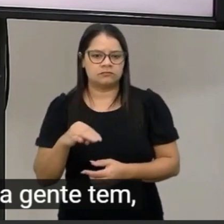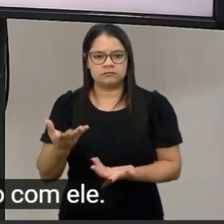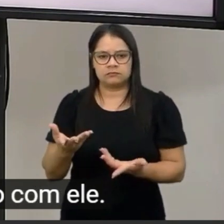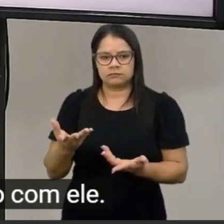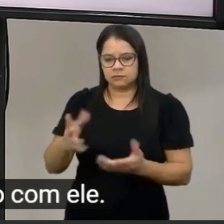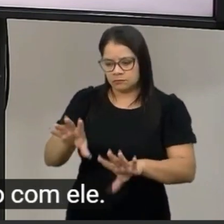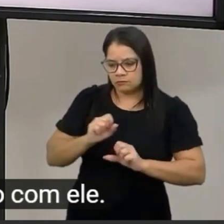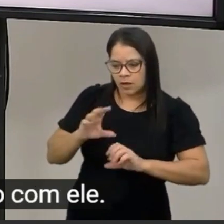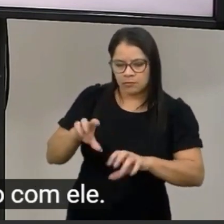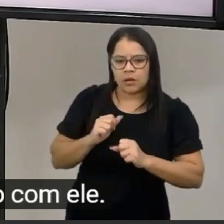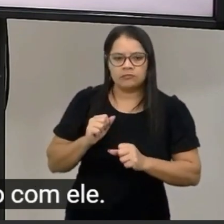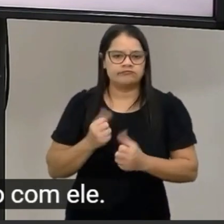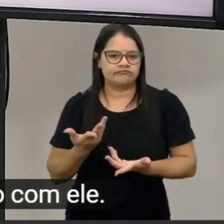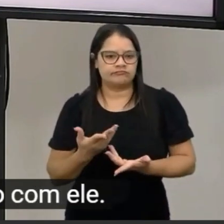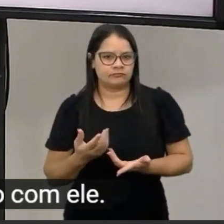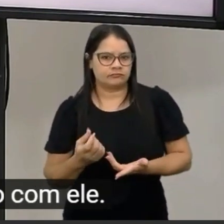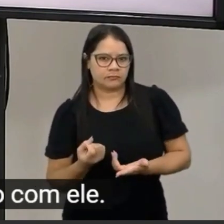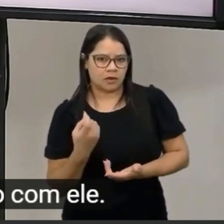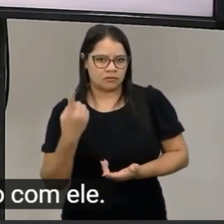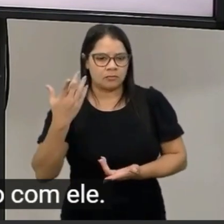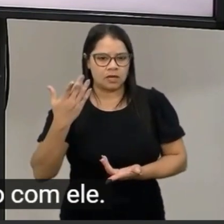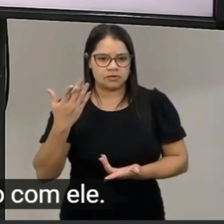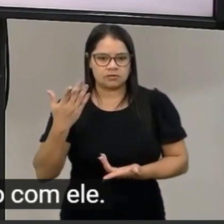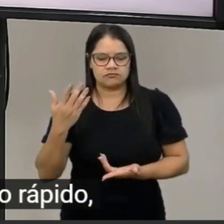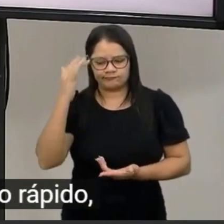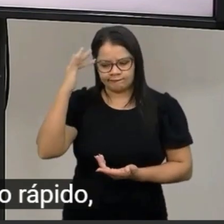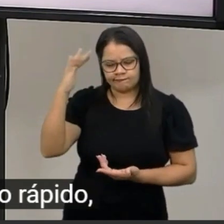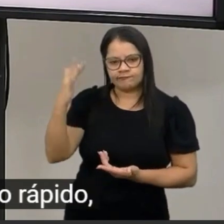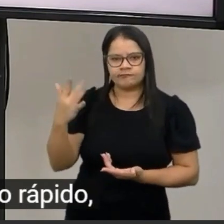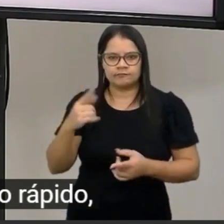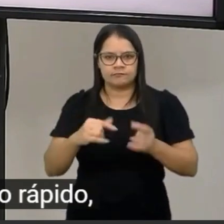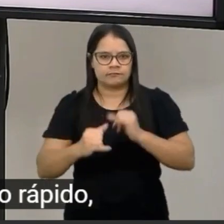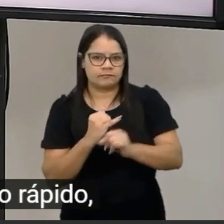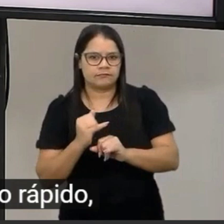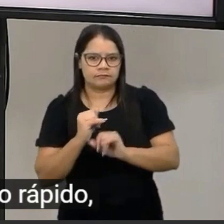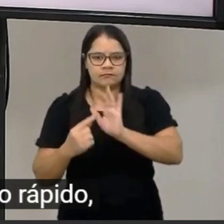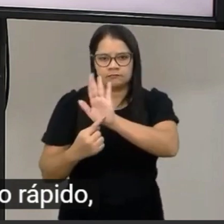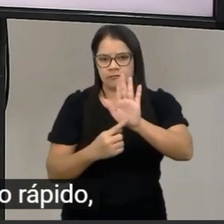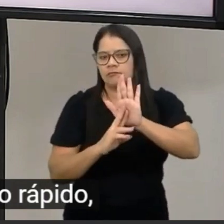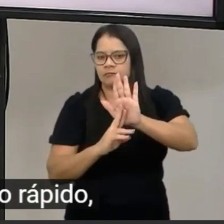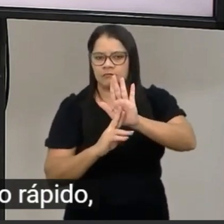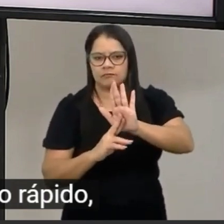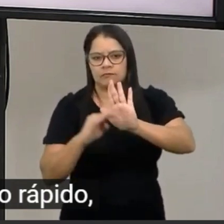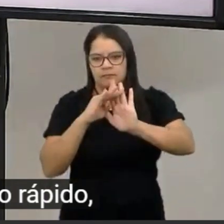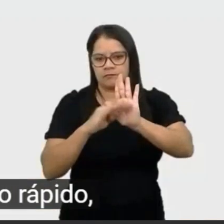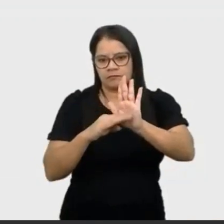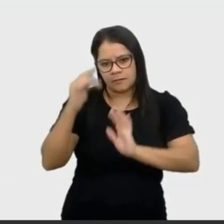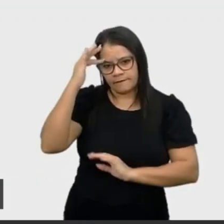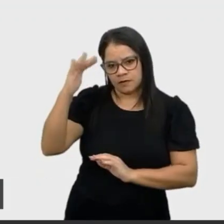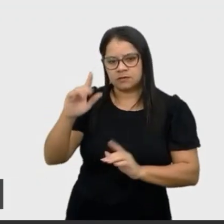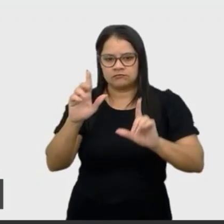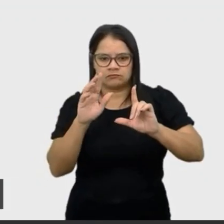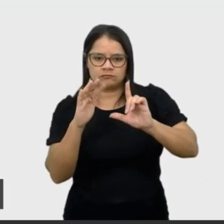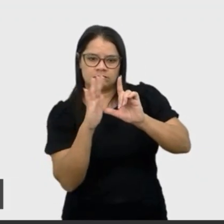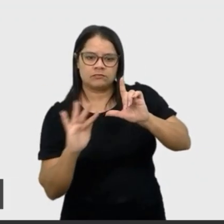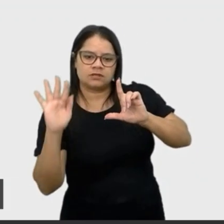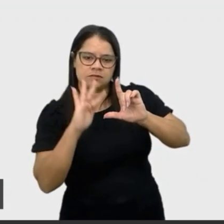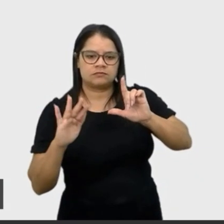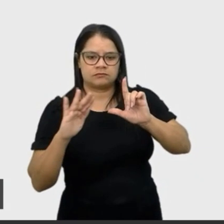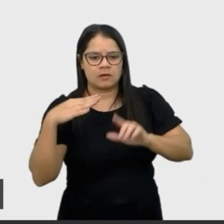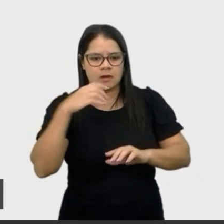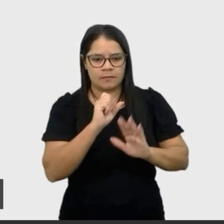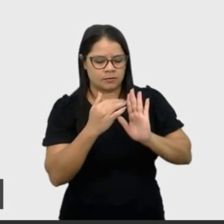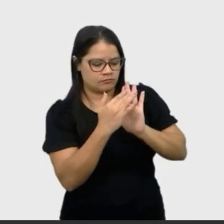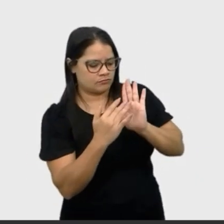que a gente tem aí que são automáticas em casa? Então, fazer essa reflexão com ele, o material traz toda essa reflexão. Também um desenho rápido, né? Aqui é mais